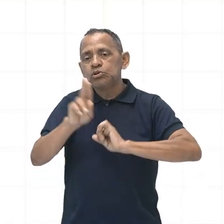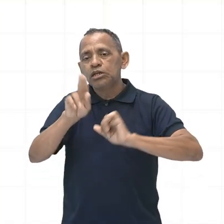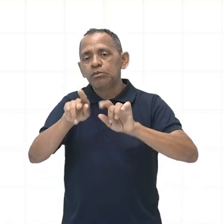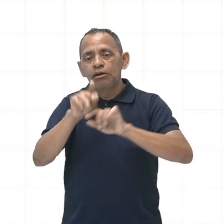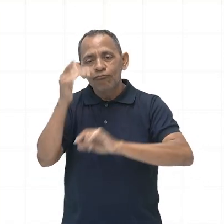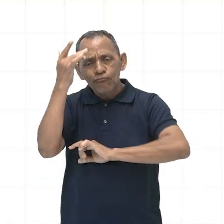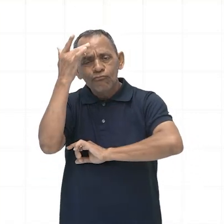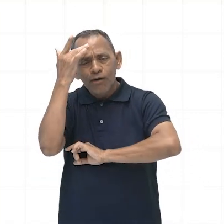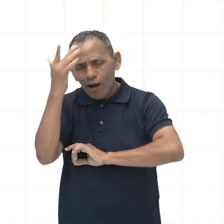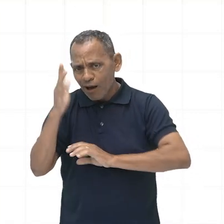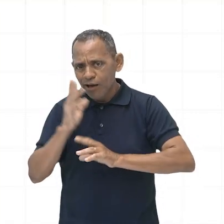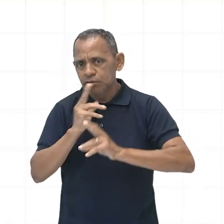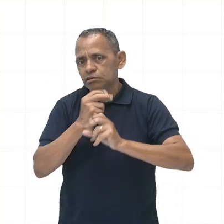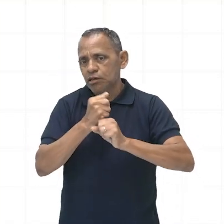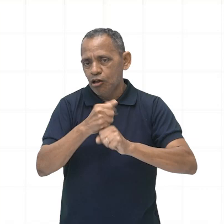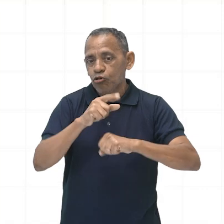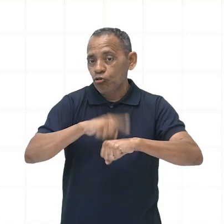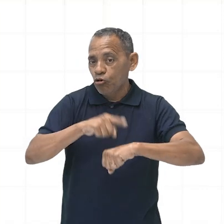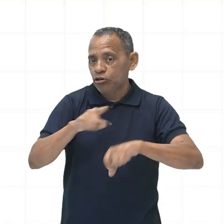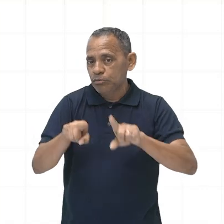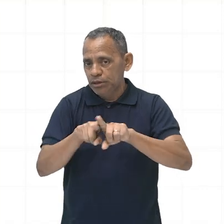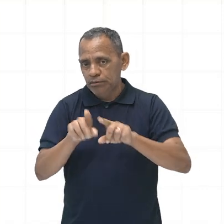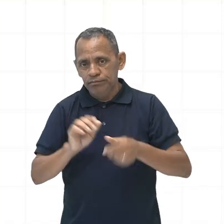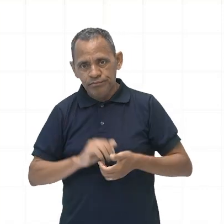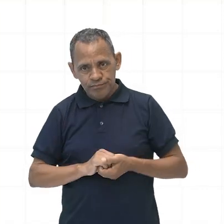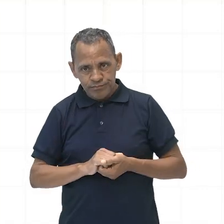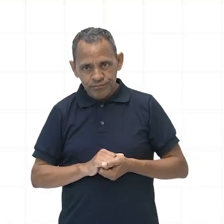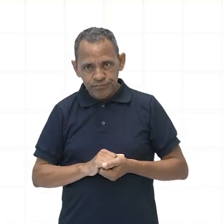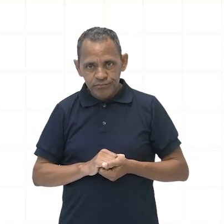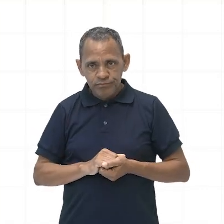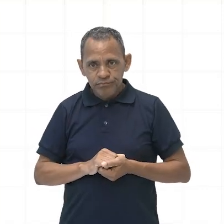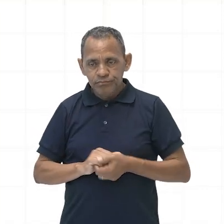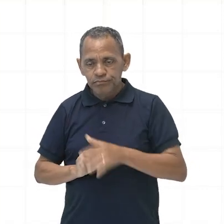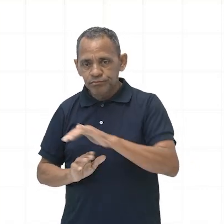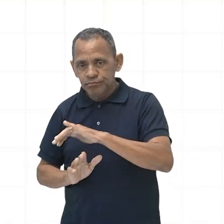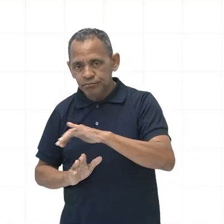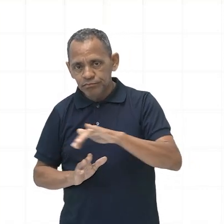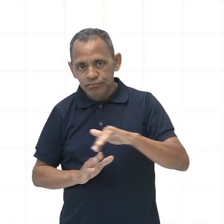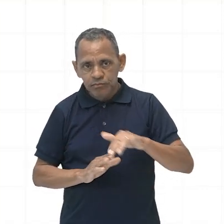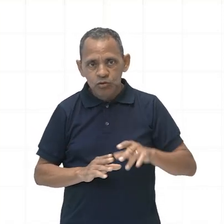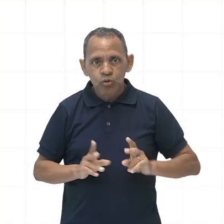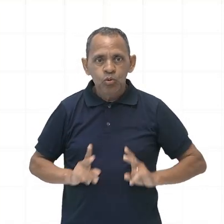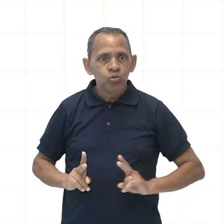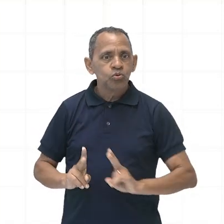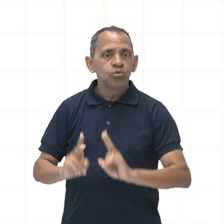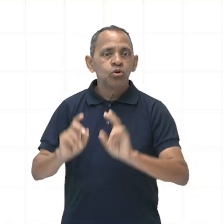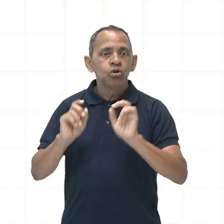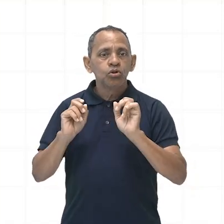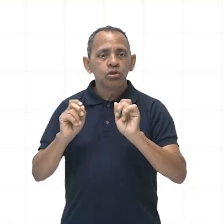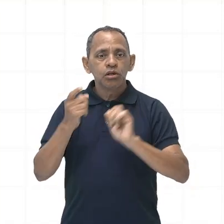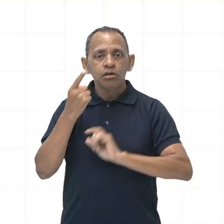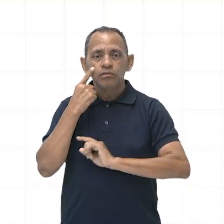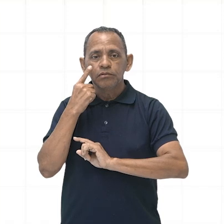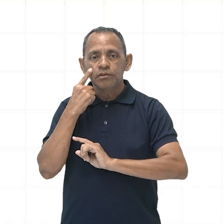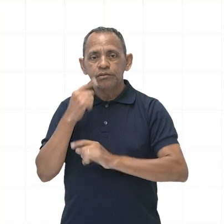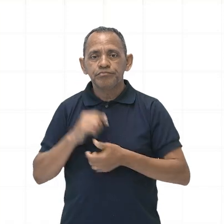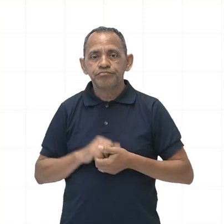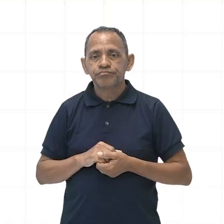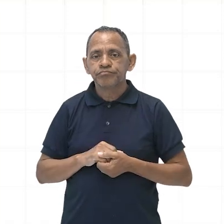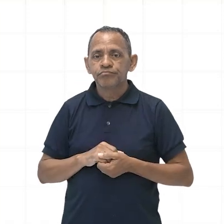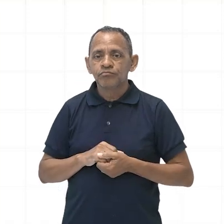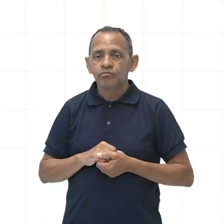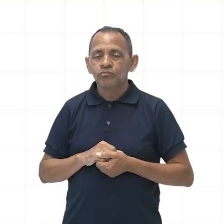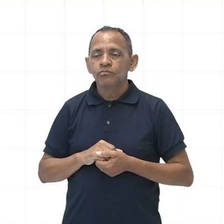aí nos cálculos, certo? Então, continuando aqui a nossa aula, nós vamos ver essa outra